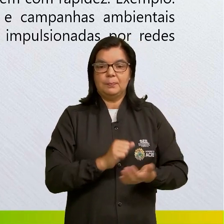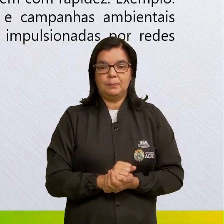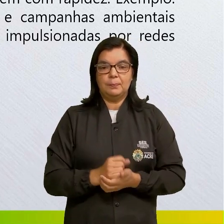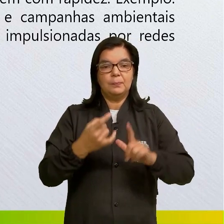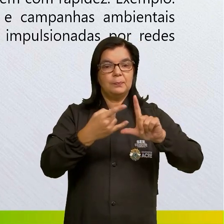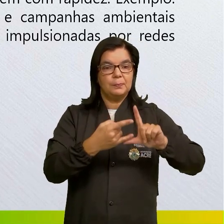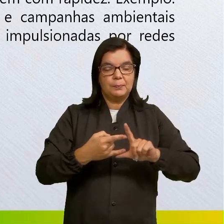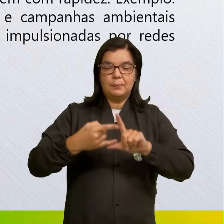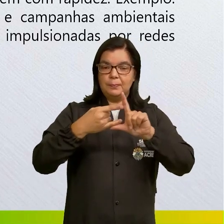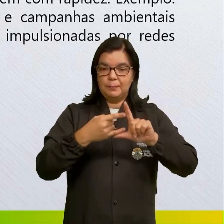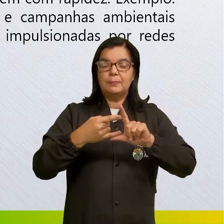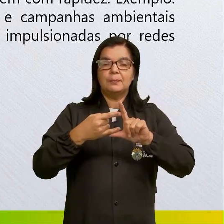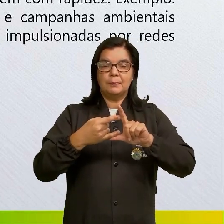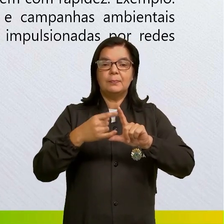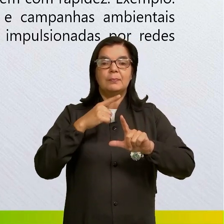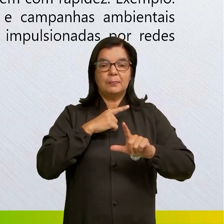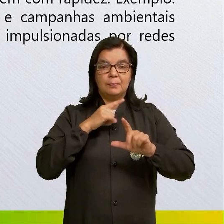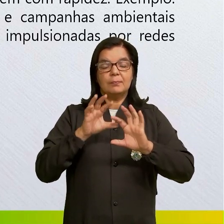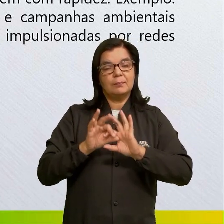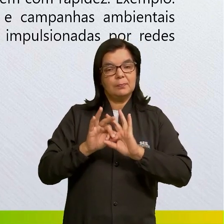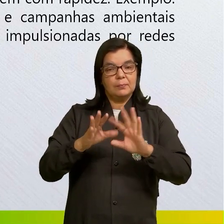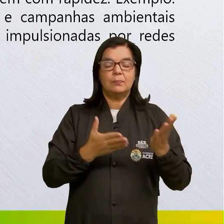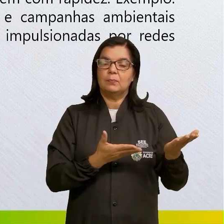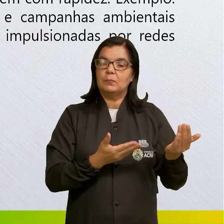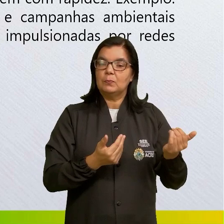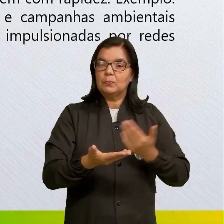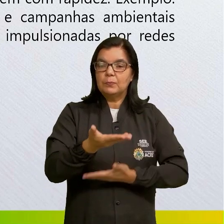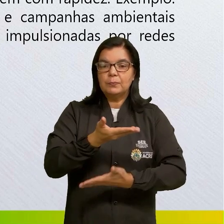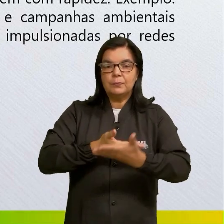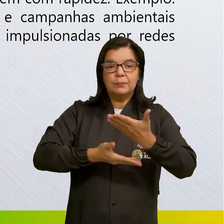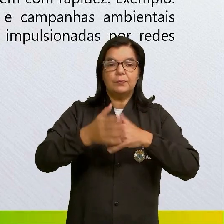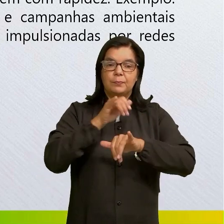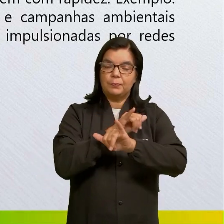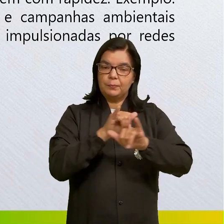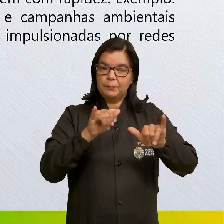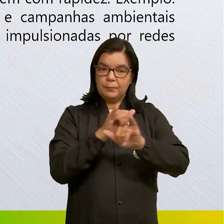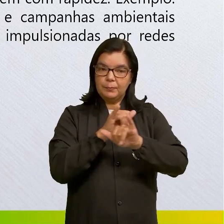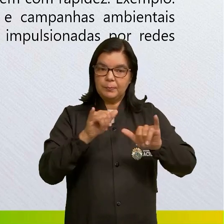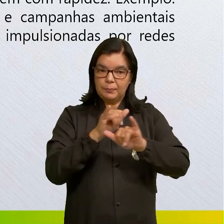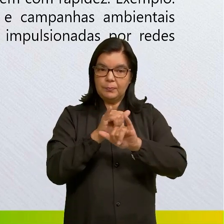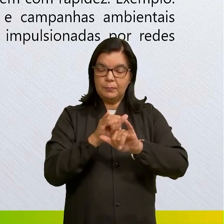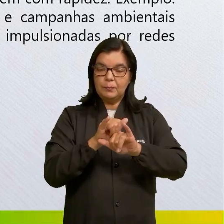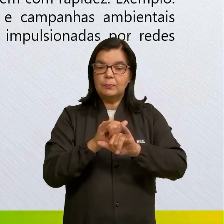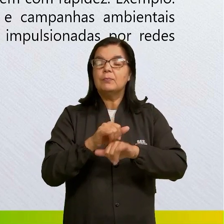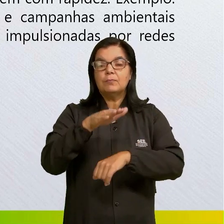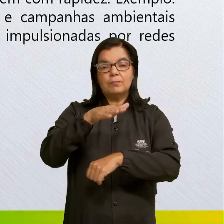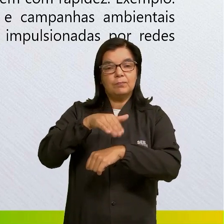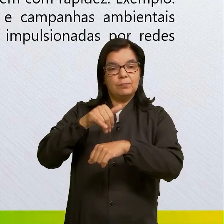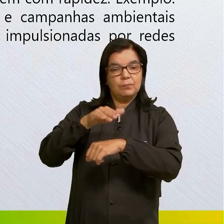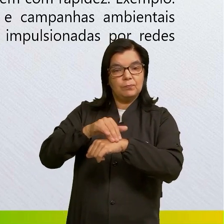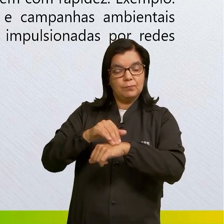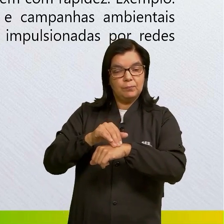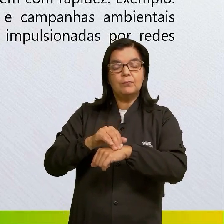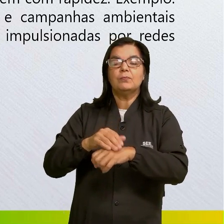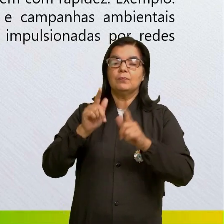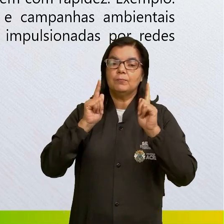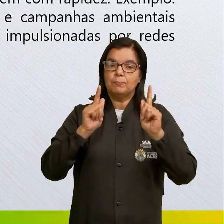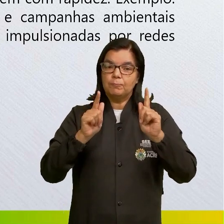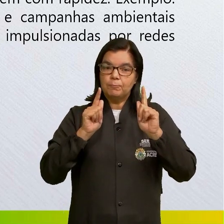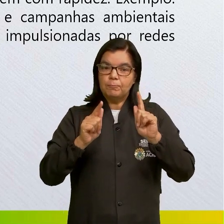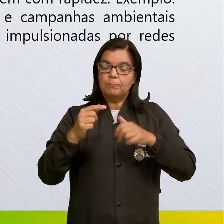As plataformas digitais permitem que os jovens compartilhem informações, convoquem